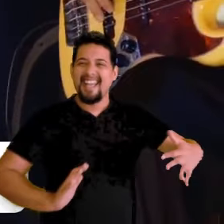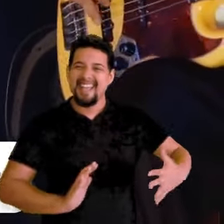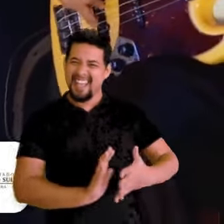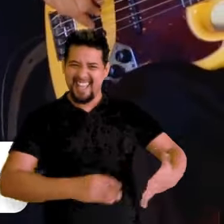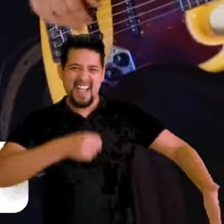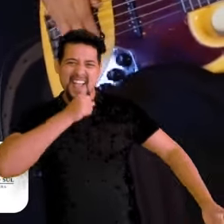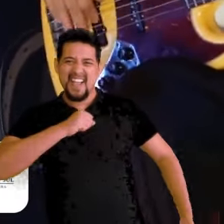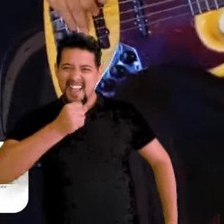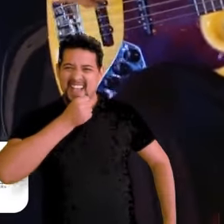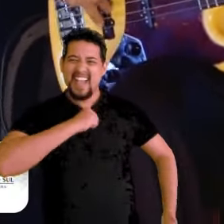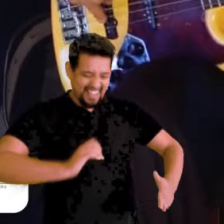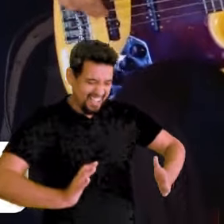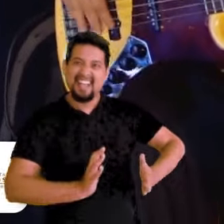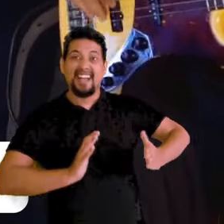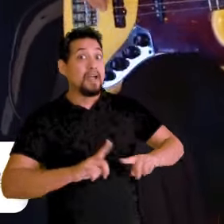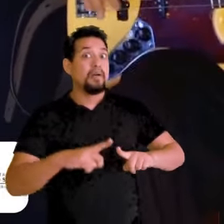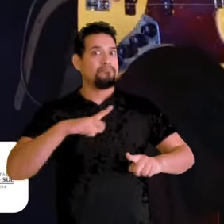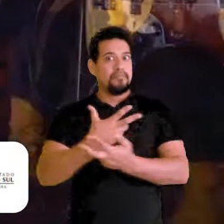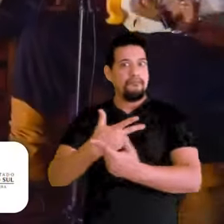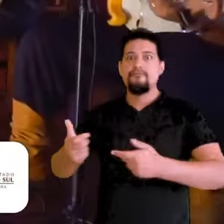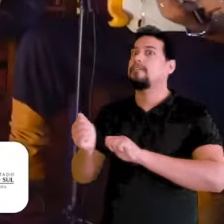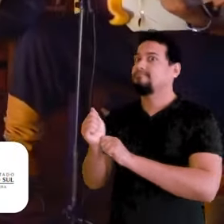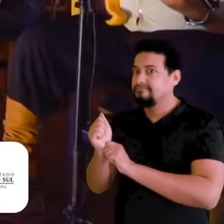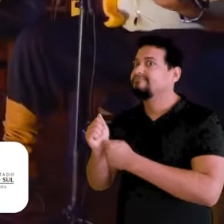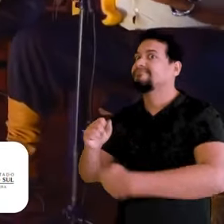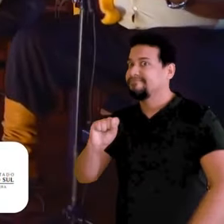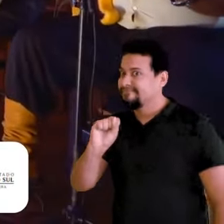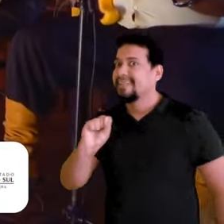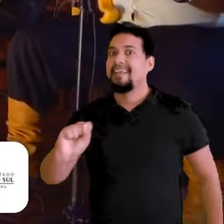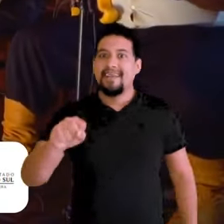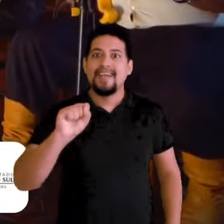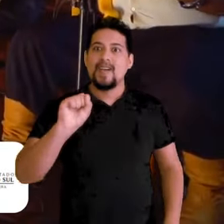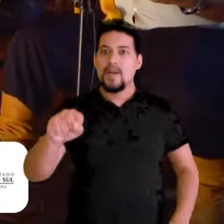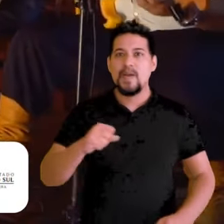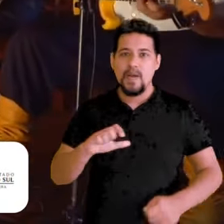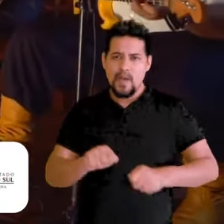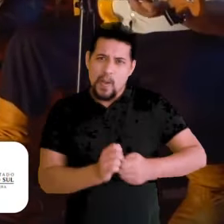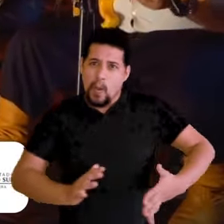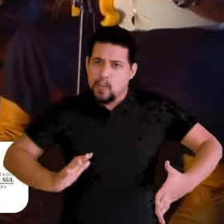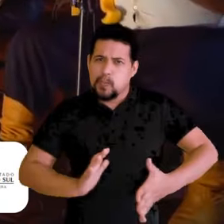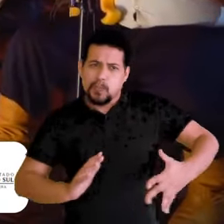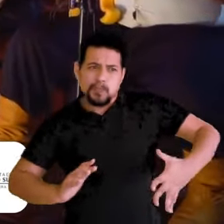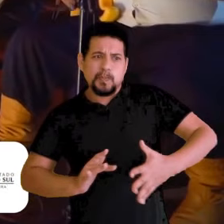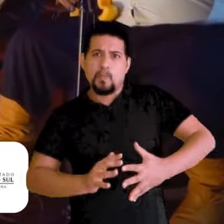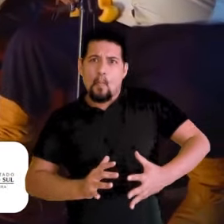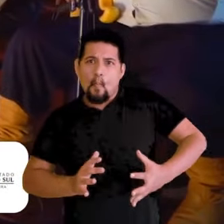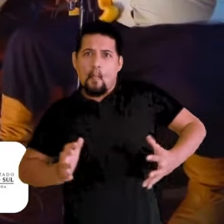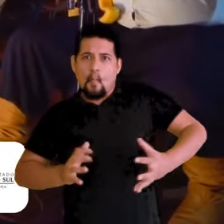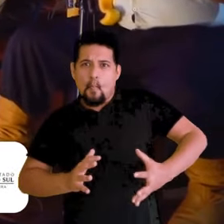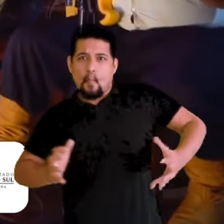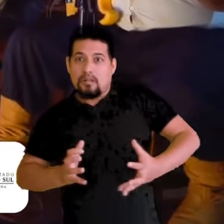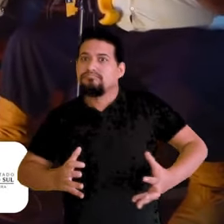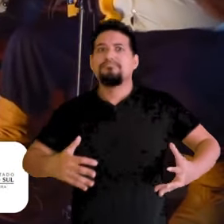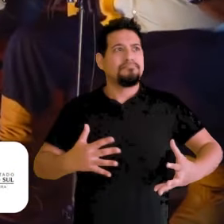Esta gaita velha, cheia de segredo, onde eu passo as horas a brincar